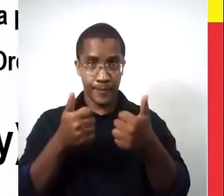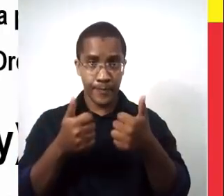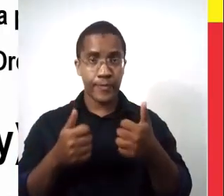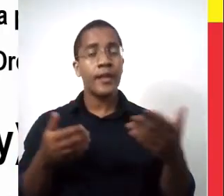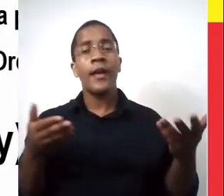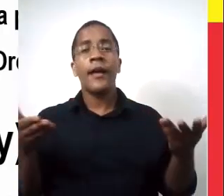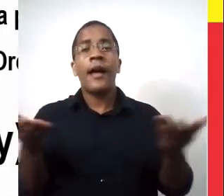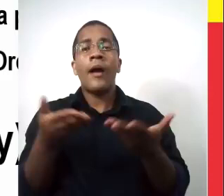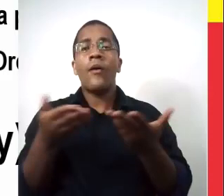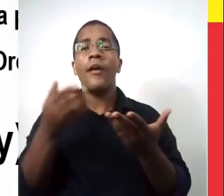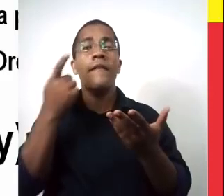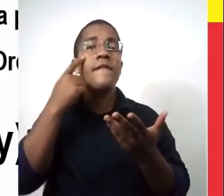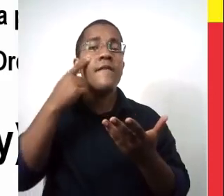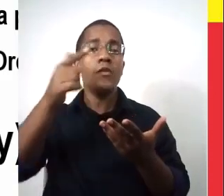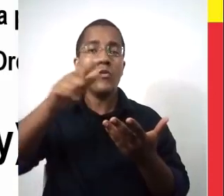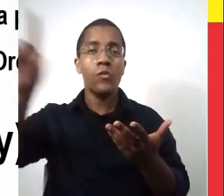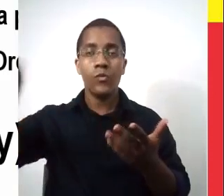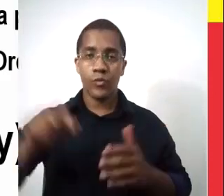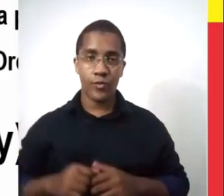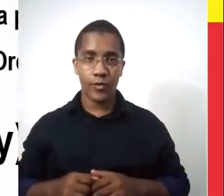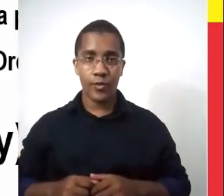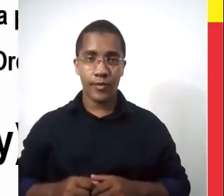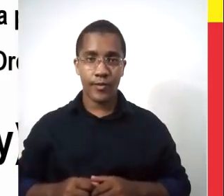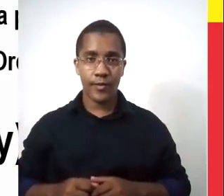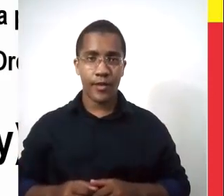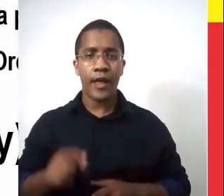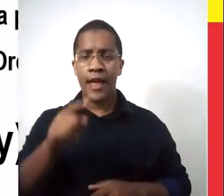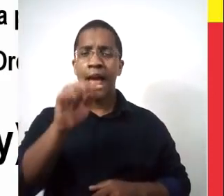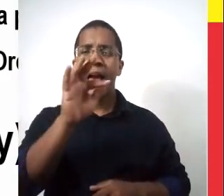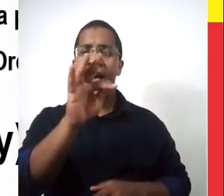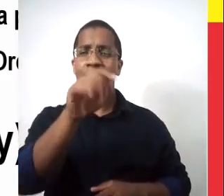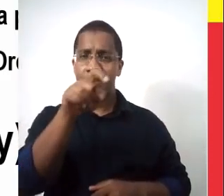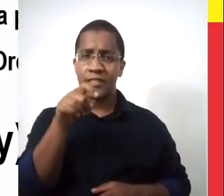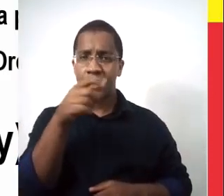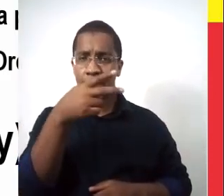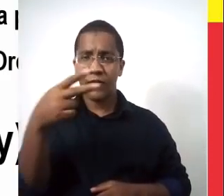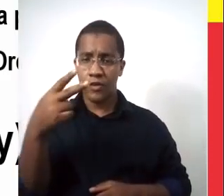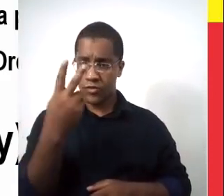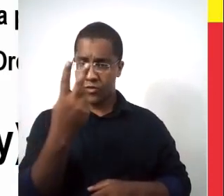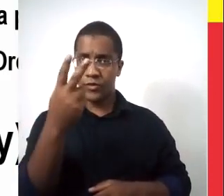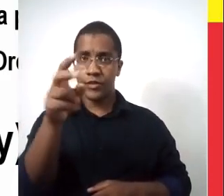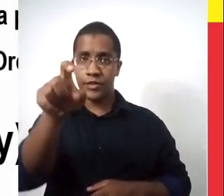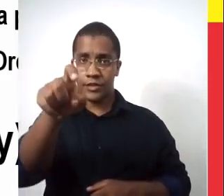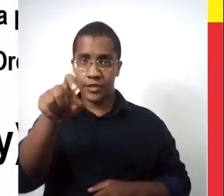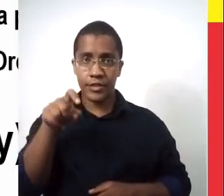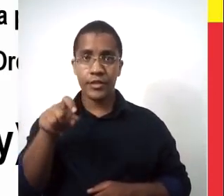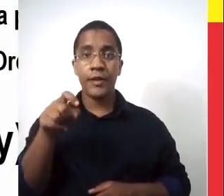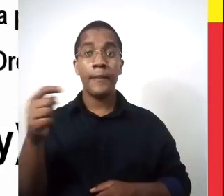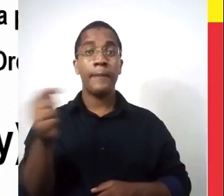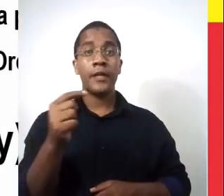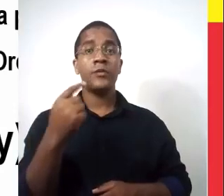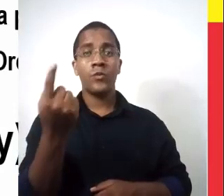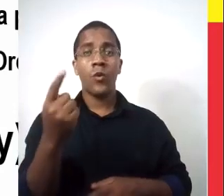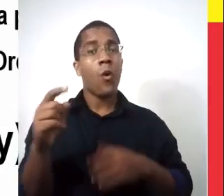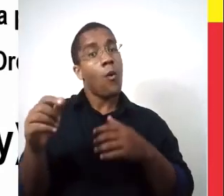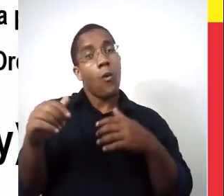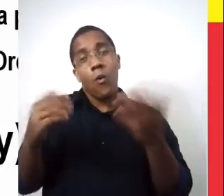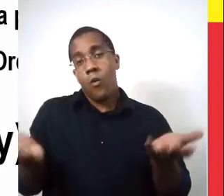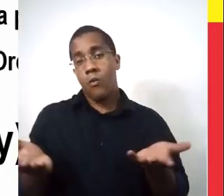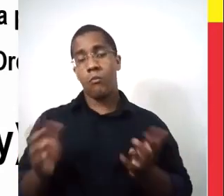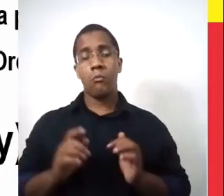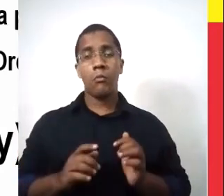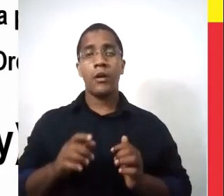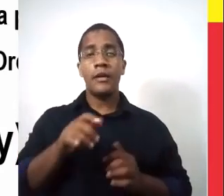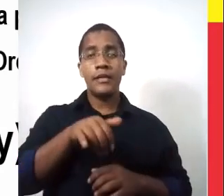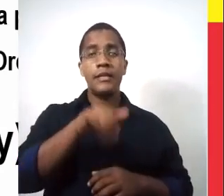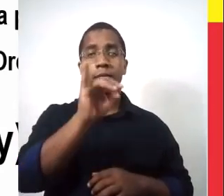Então agora nós iremos ver que o f de x igual a 2x menos 1, ou então, como a gente